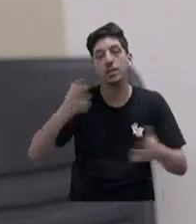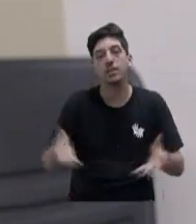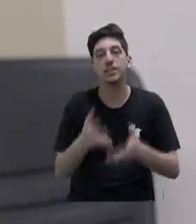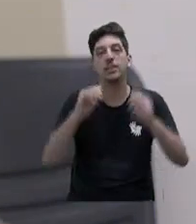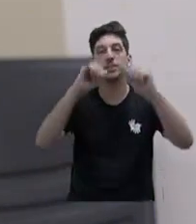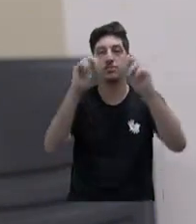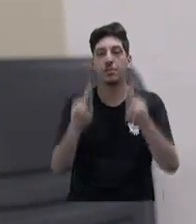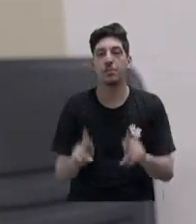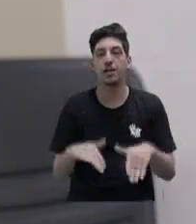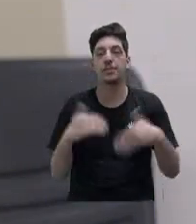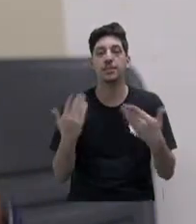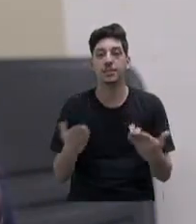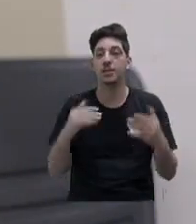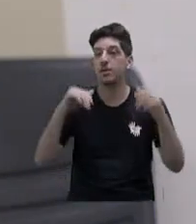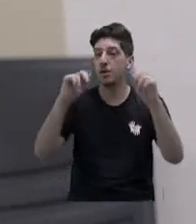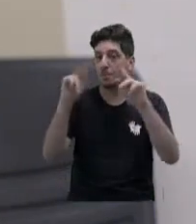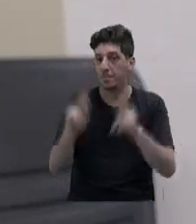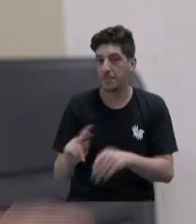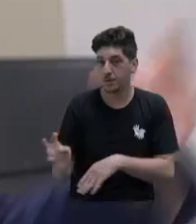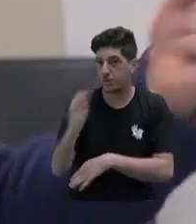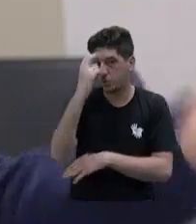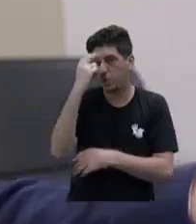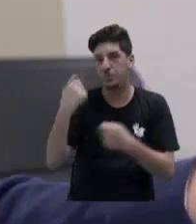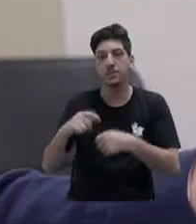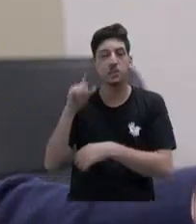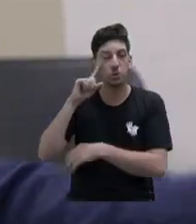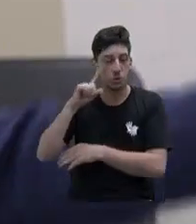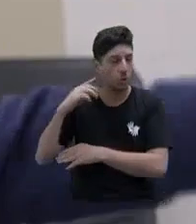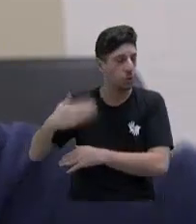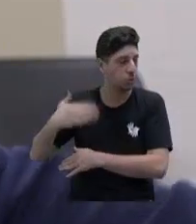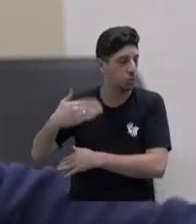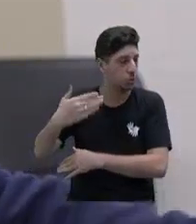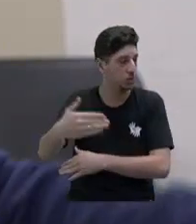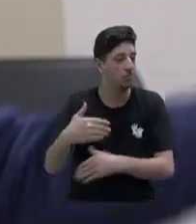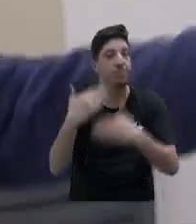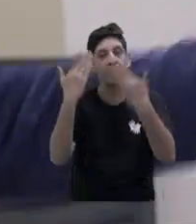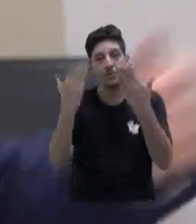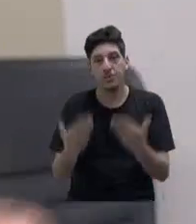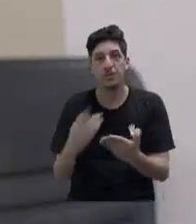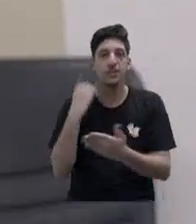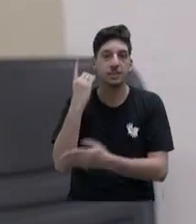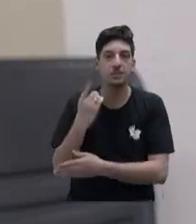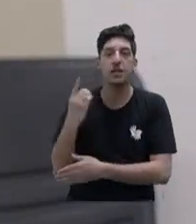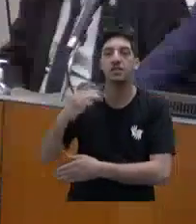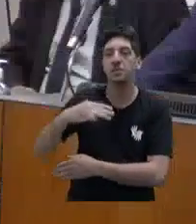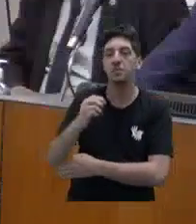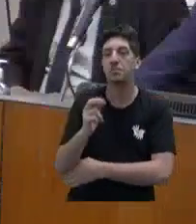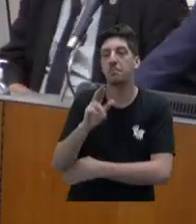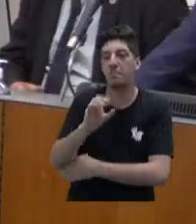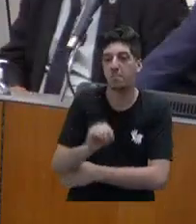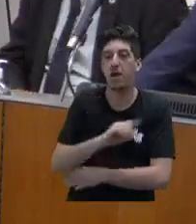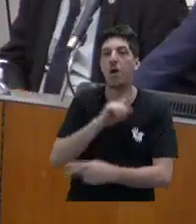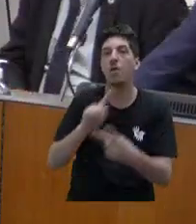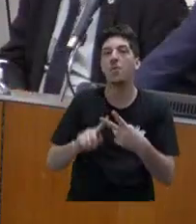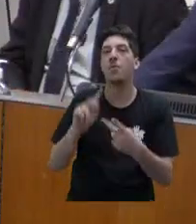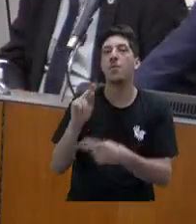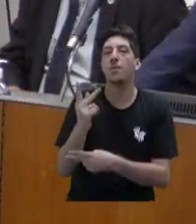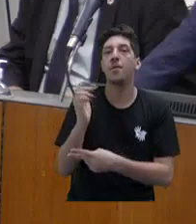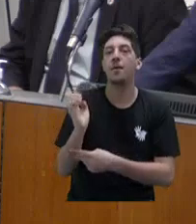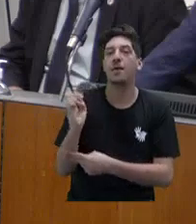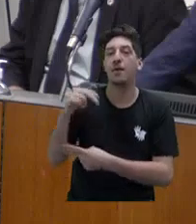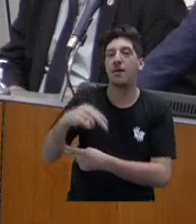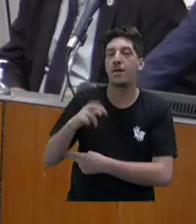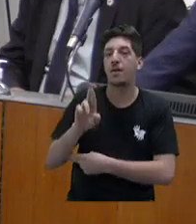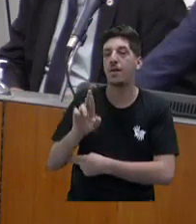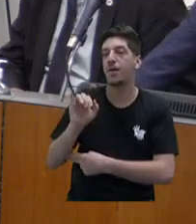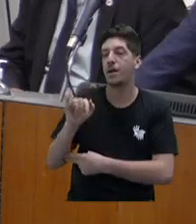a construção de uma cultura da paz tem que ser cotidiana. E o senhor, deputado Mauro, deputado Henrique,